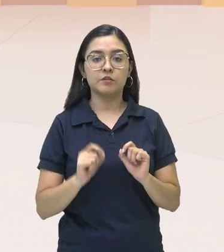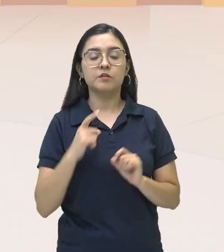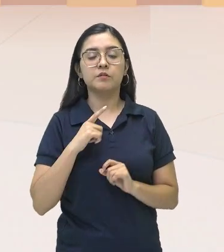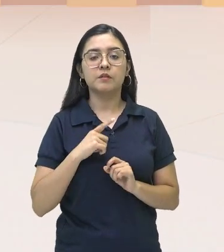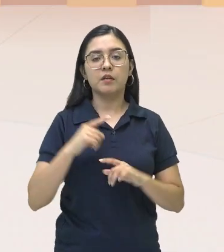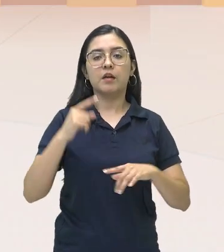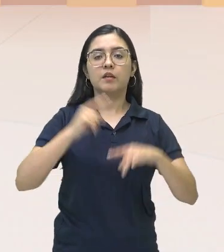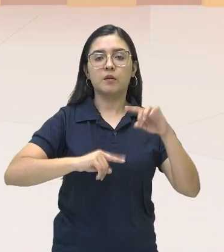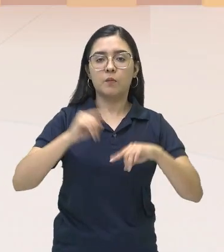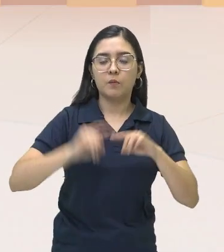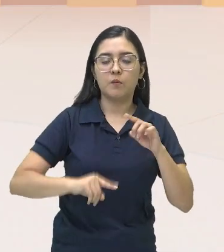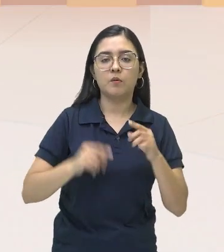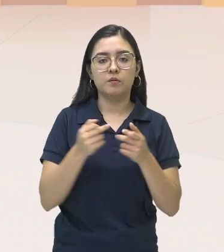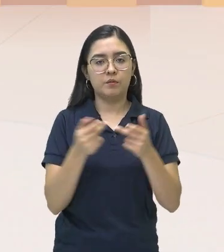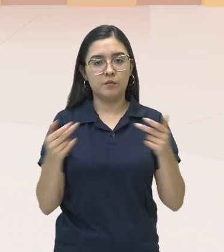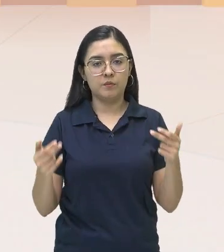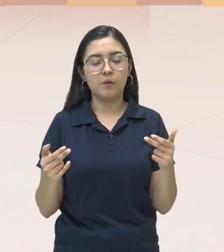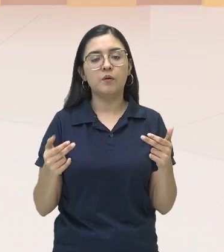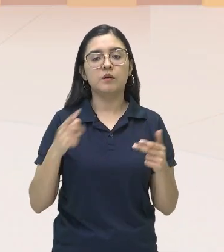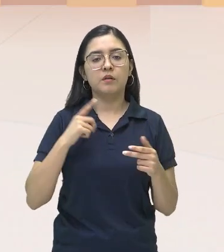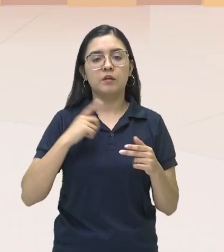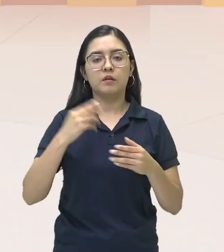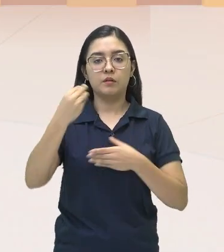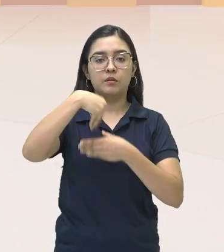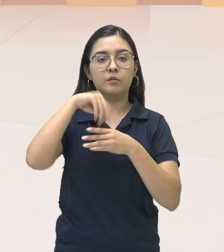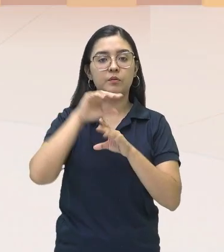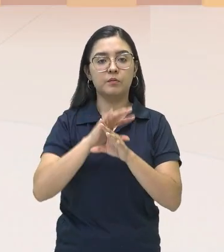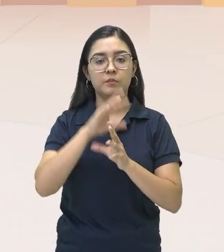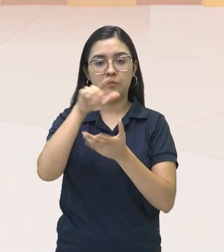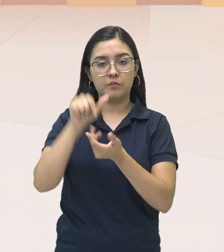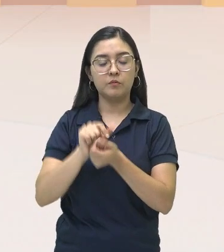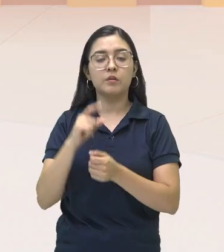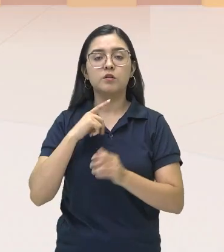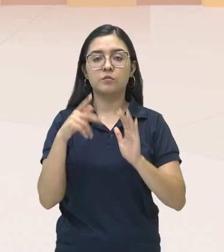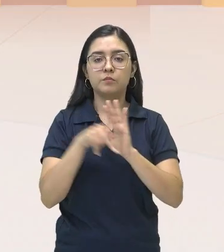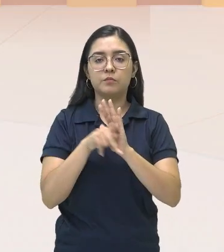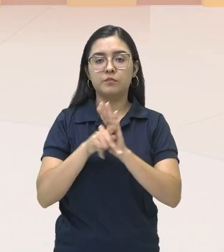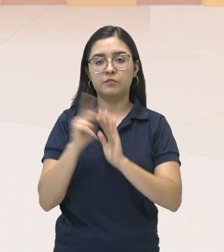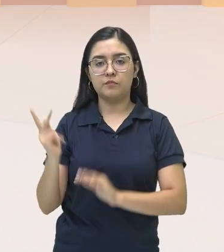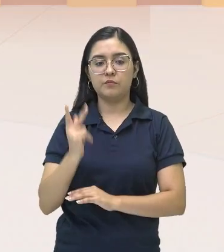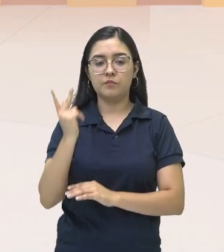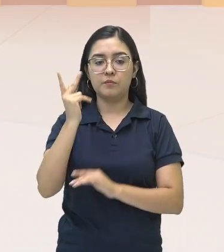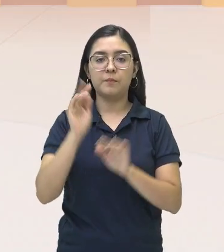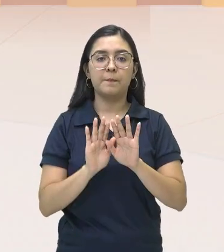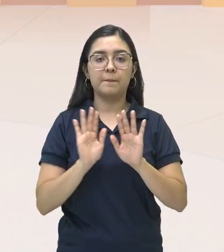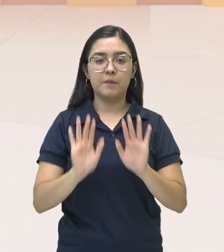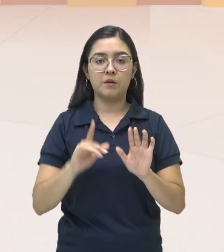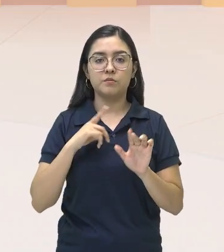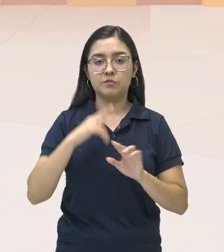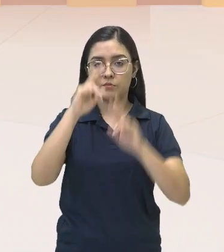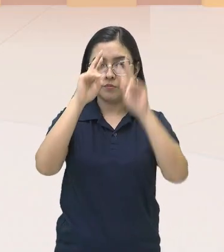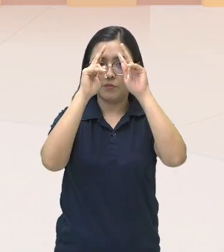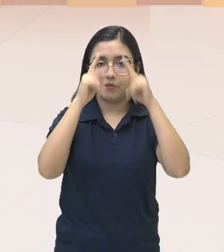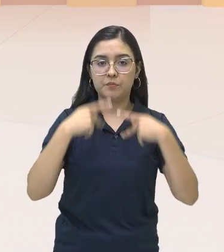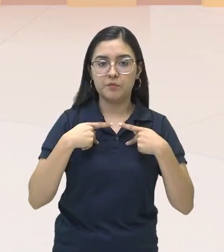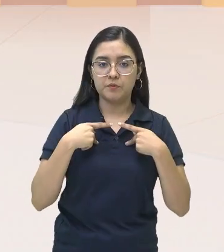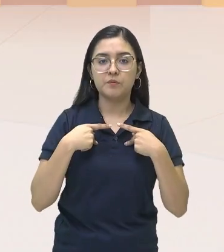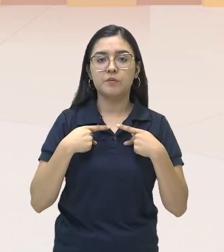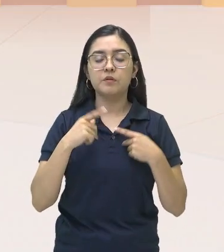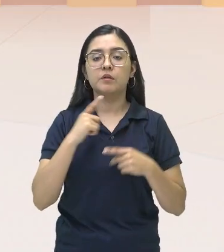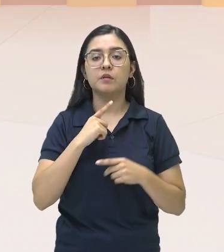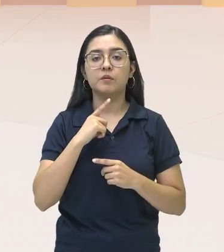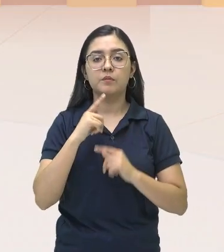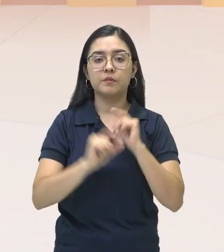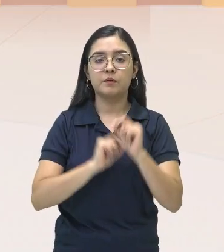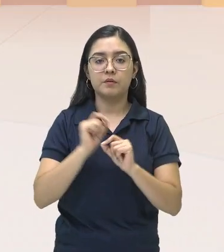cada objeto, tudo que está aí no mundo, tem o seu valor. Mas o ser humano tem o